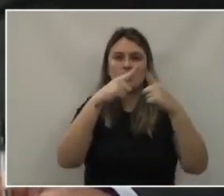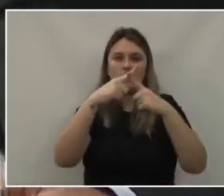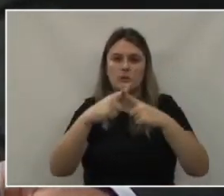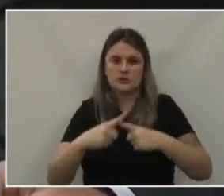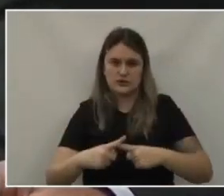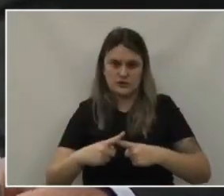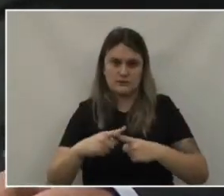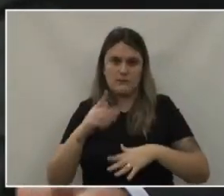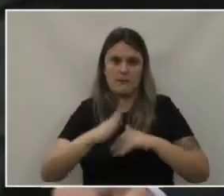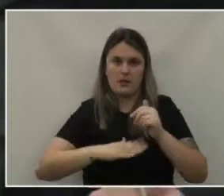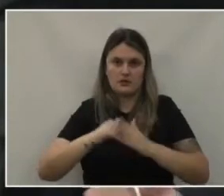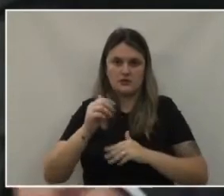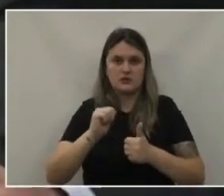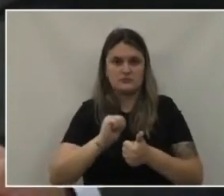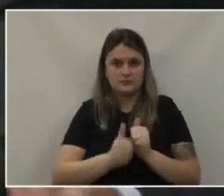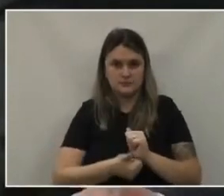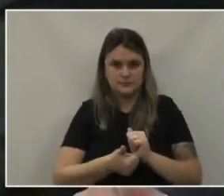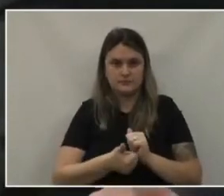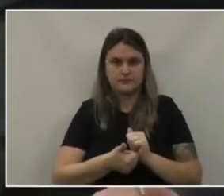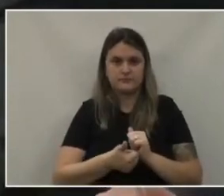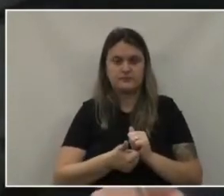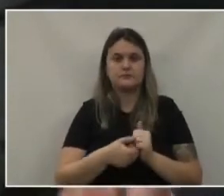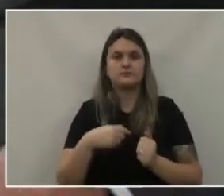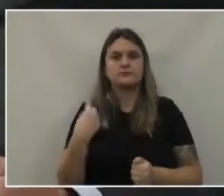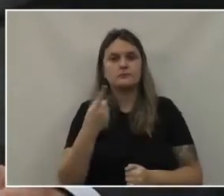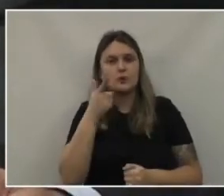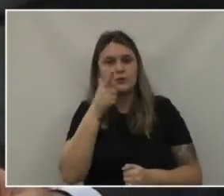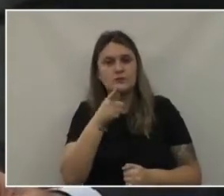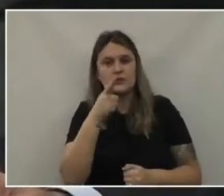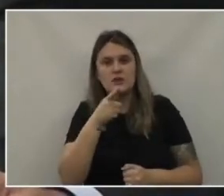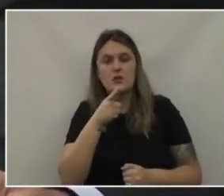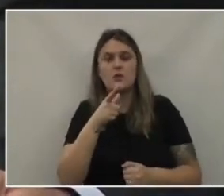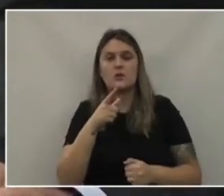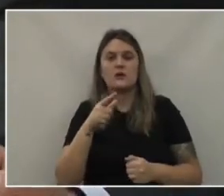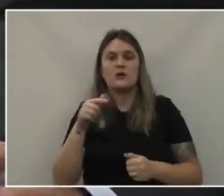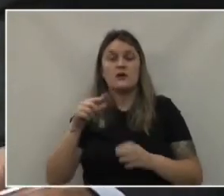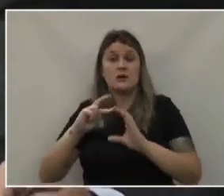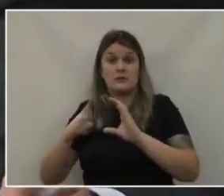pessoas praticarem esportes. Conseguimos aqui, através da Câmara de